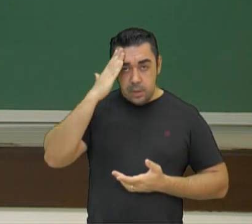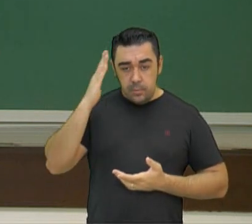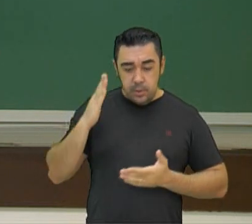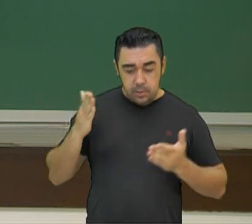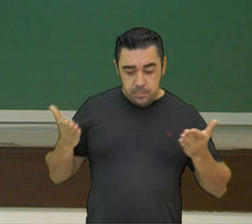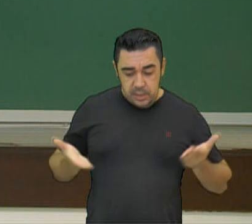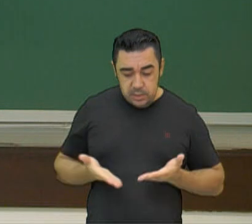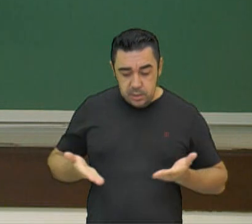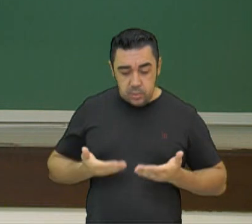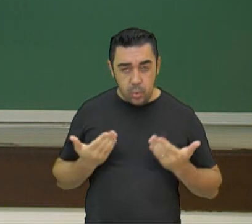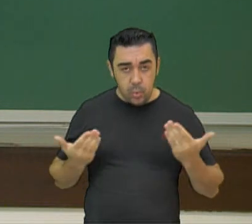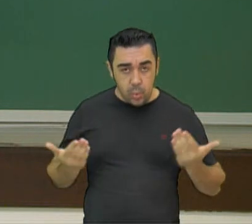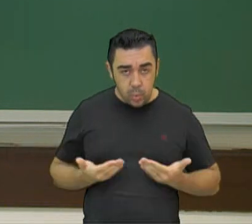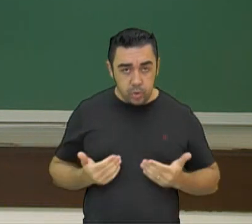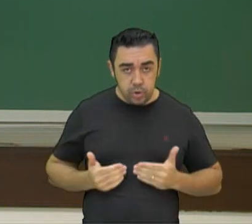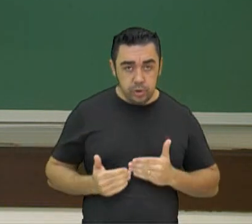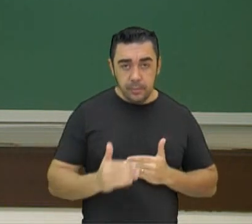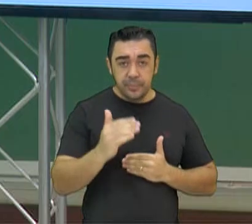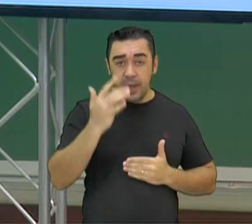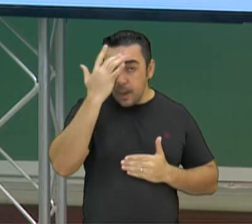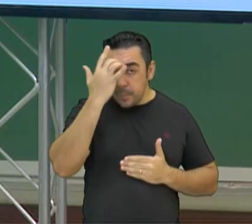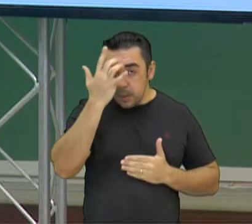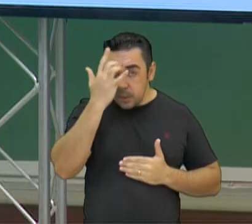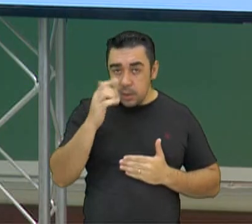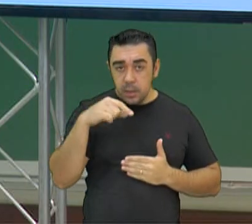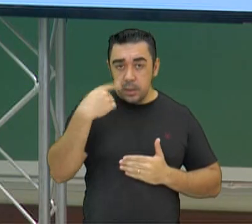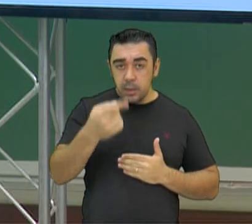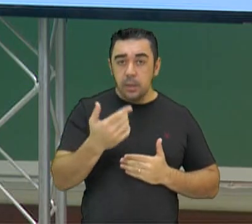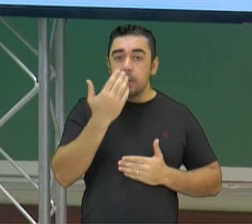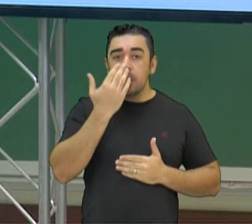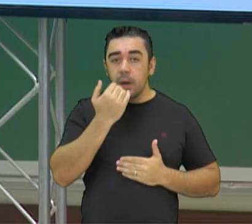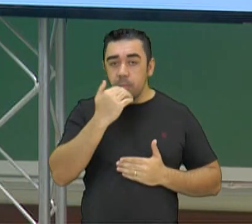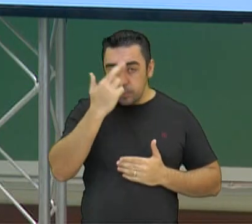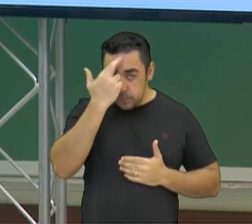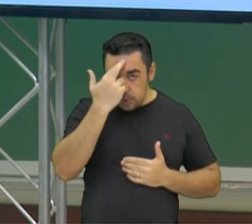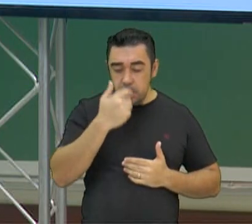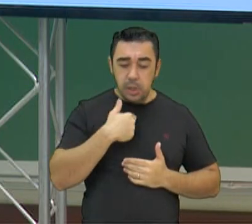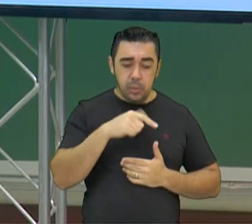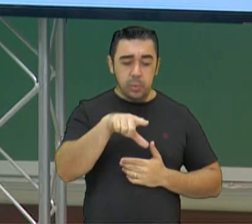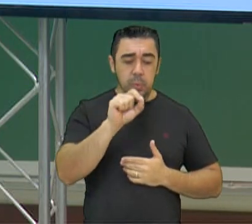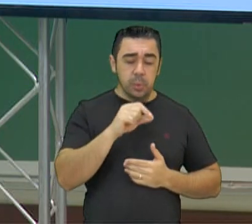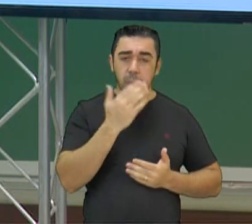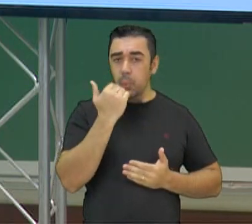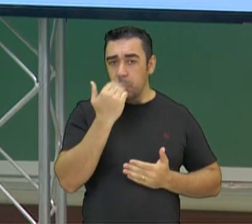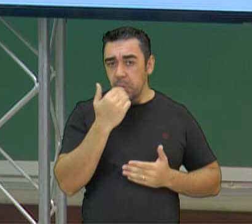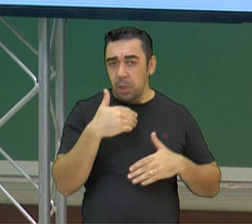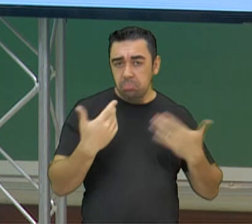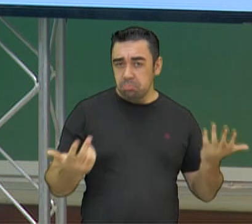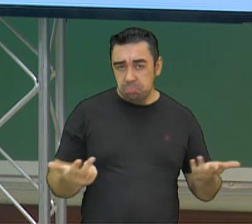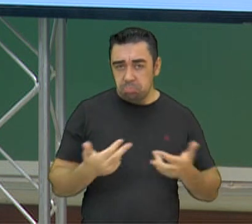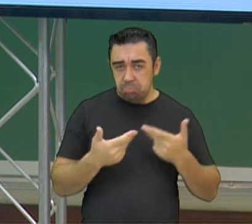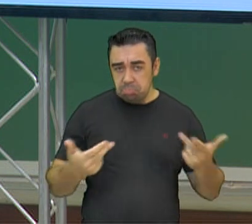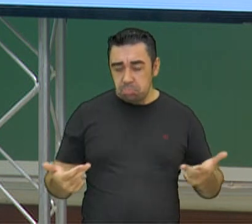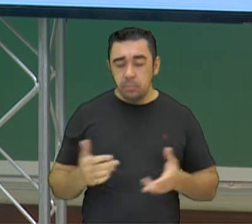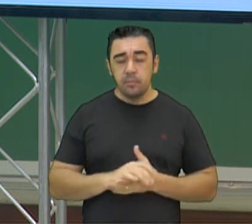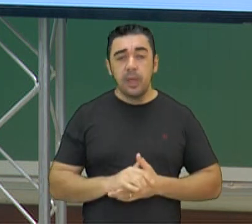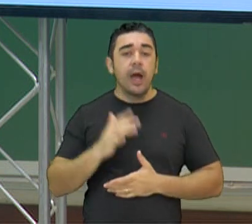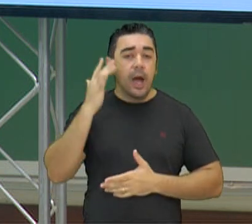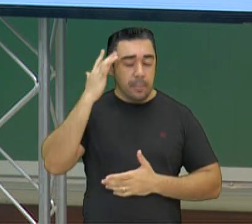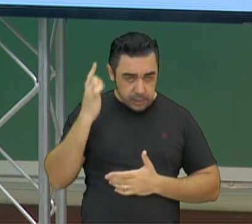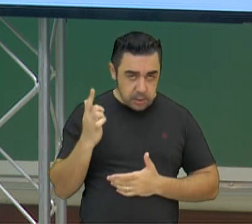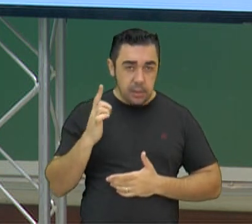presente, amanhã, quando eu for almoçar e decidir que eu vou comer isso ou aquilo,